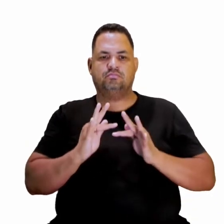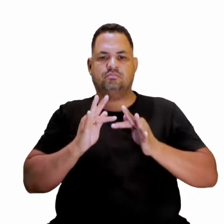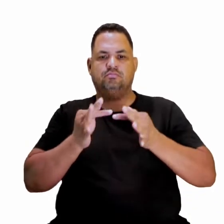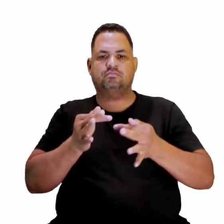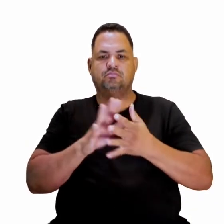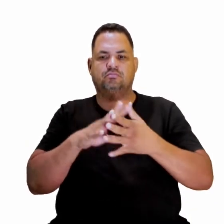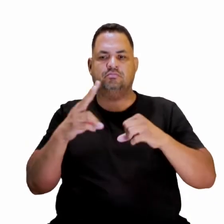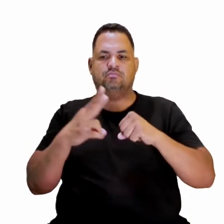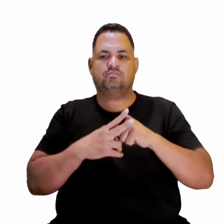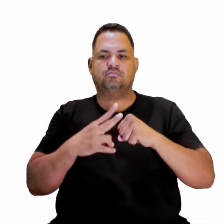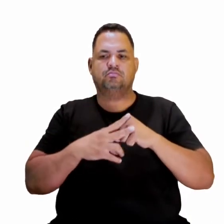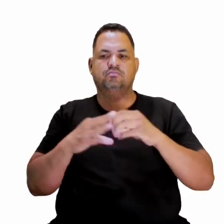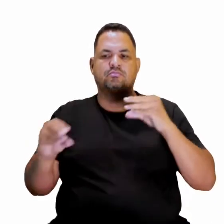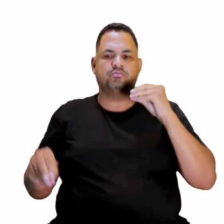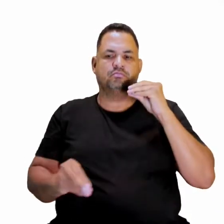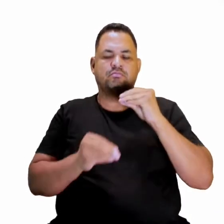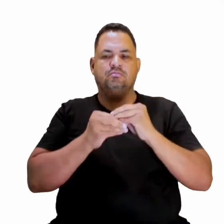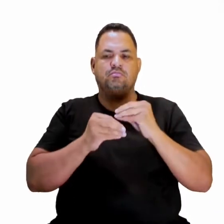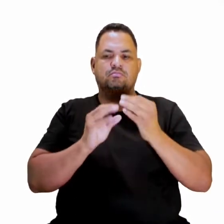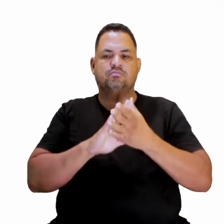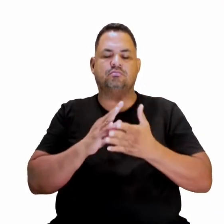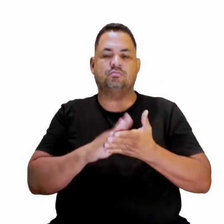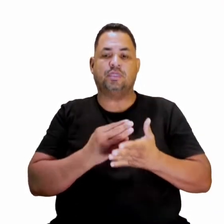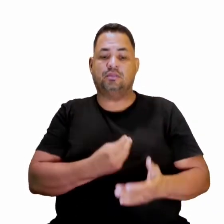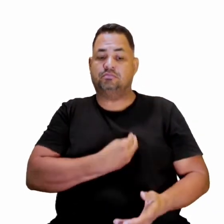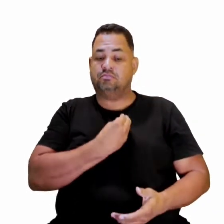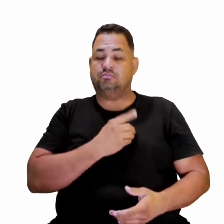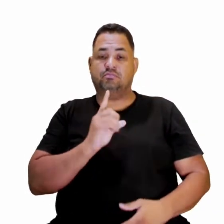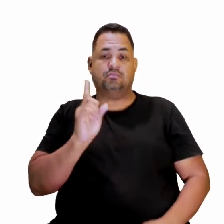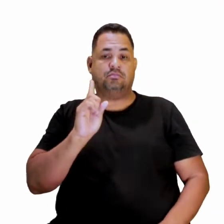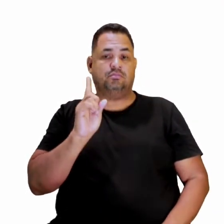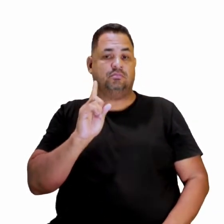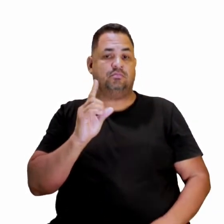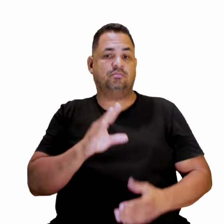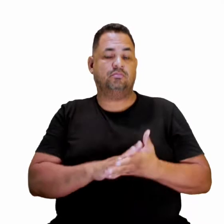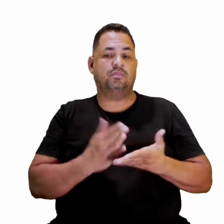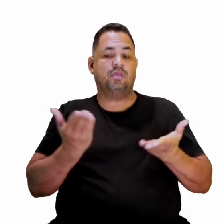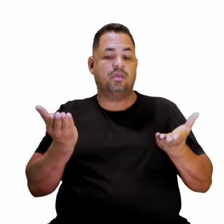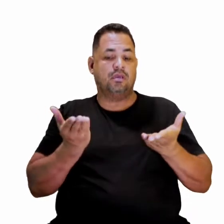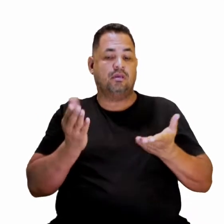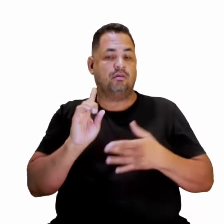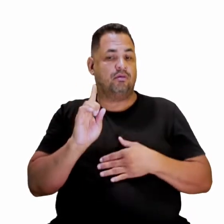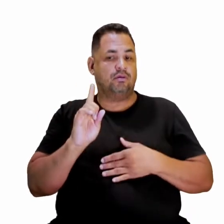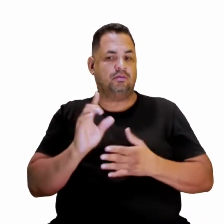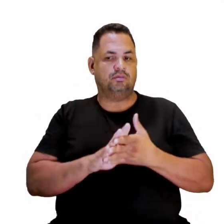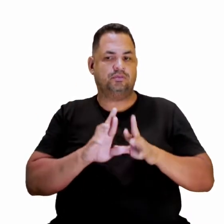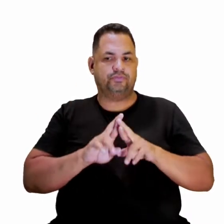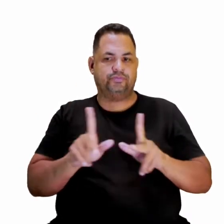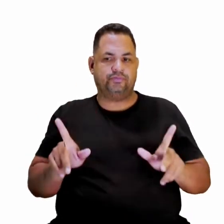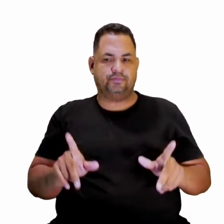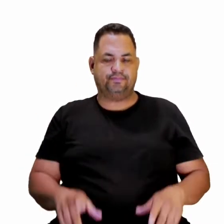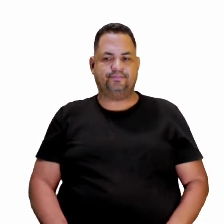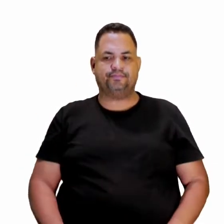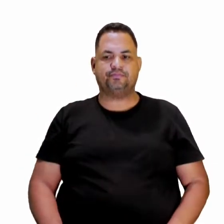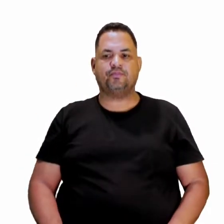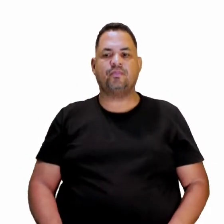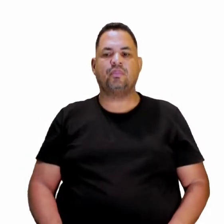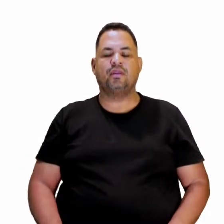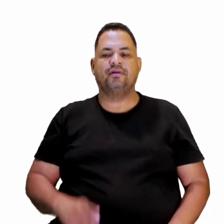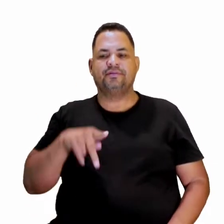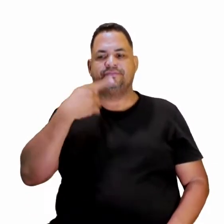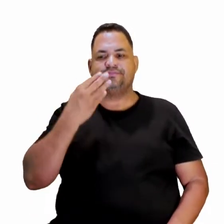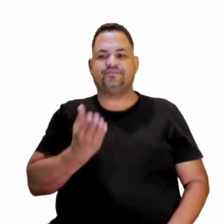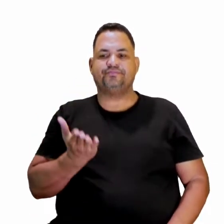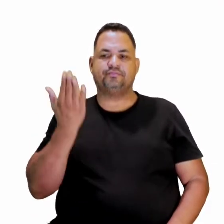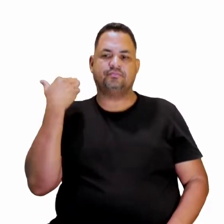do verbo. Ok? Mas isso é lá no presente simples, aqui o passado as coisas vão mudar. Eu diria que no passado as